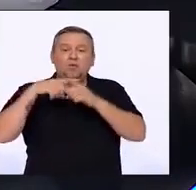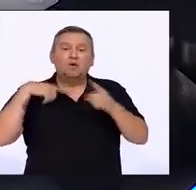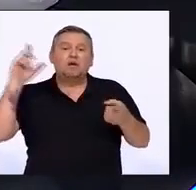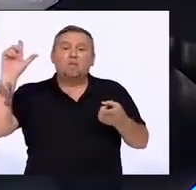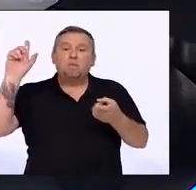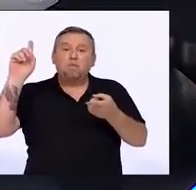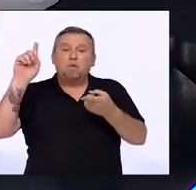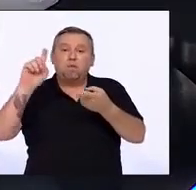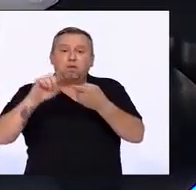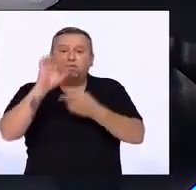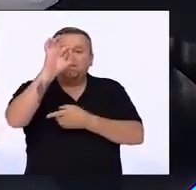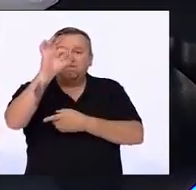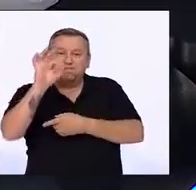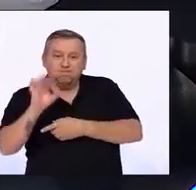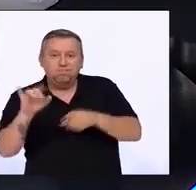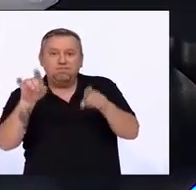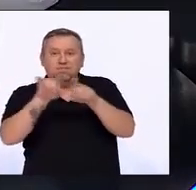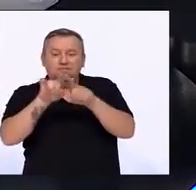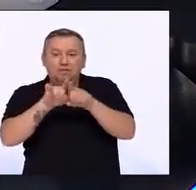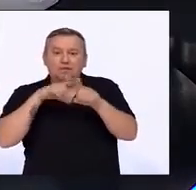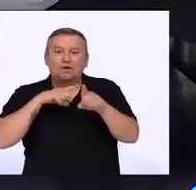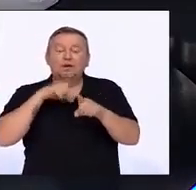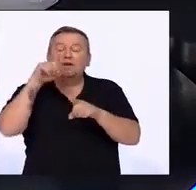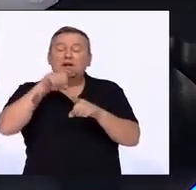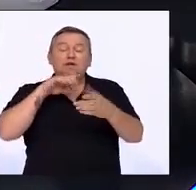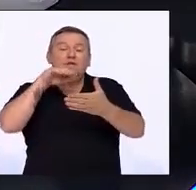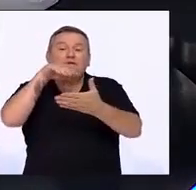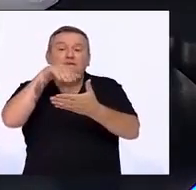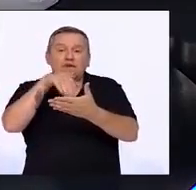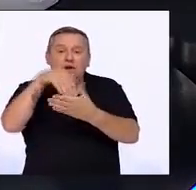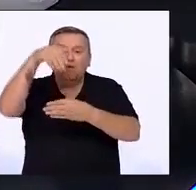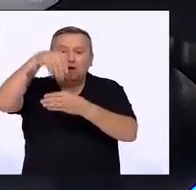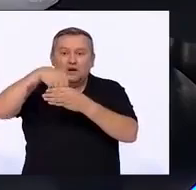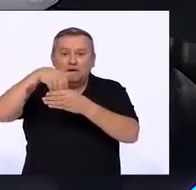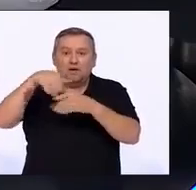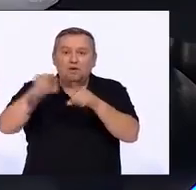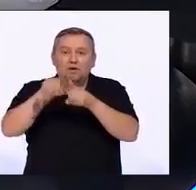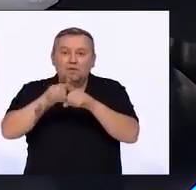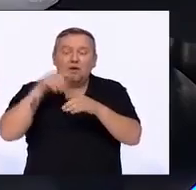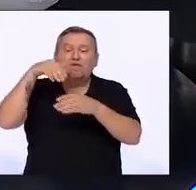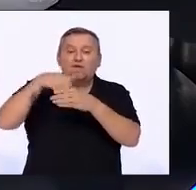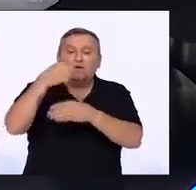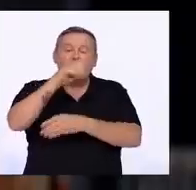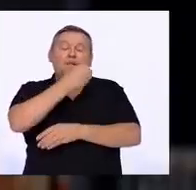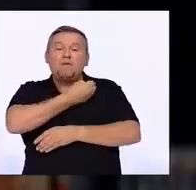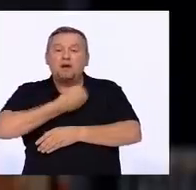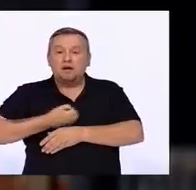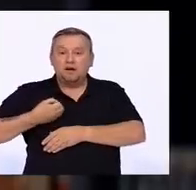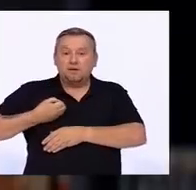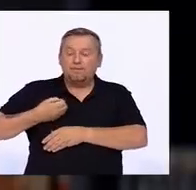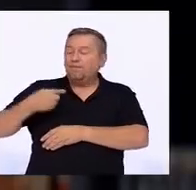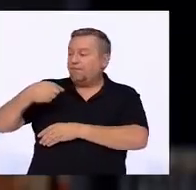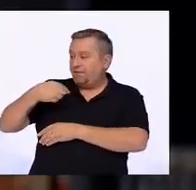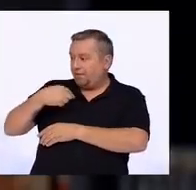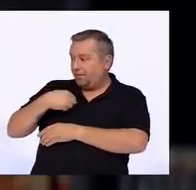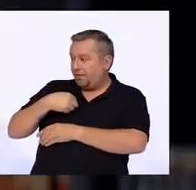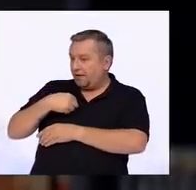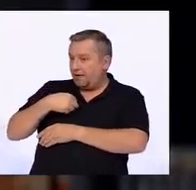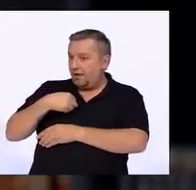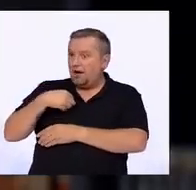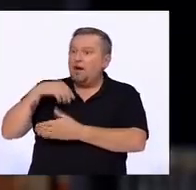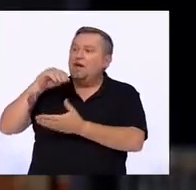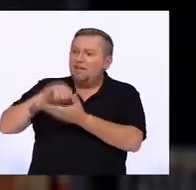radicalização e polarização tão grande nessa reta final e a perda de votos da sua candidata? Primeiro, ainda falta